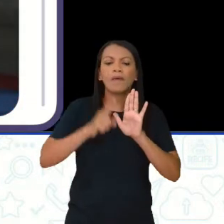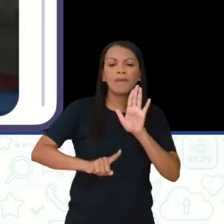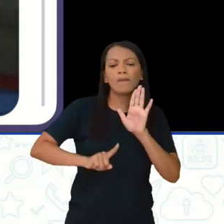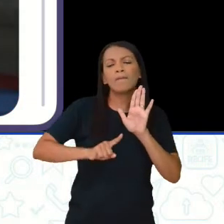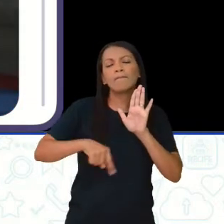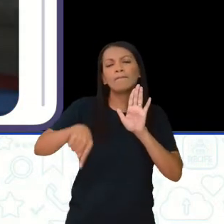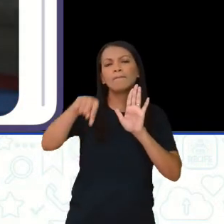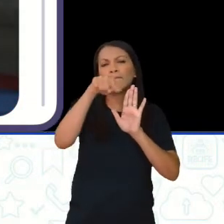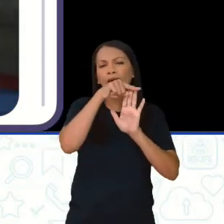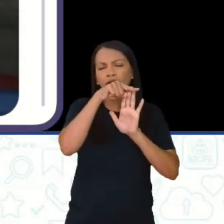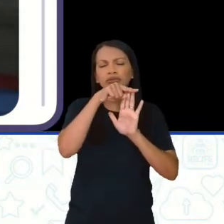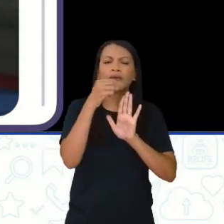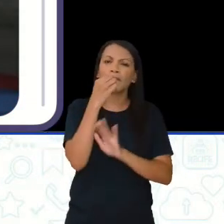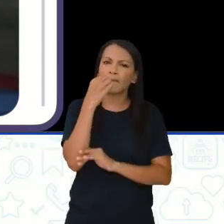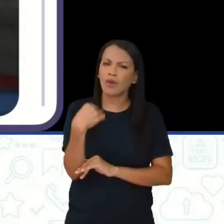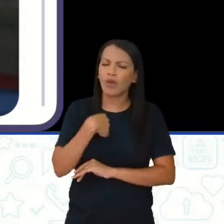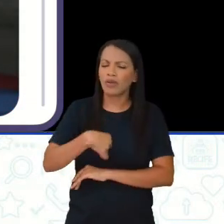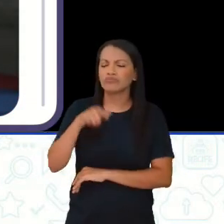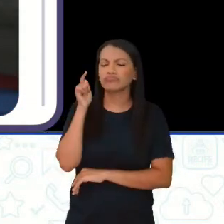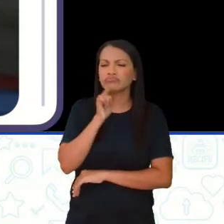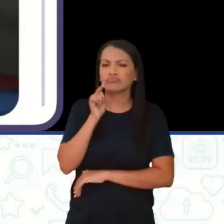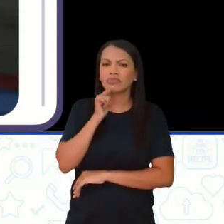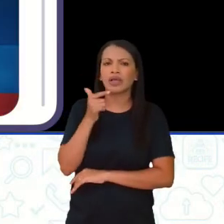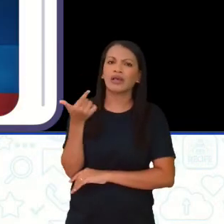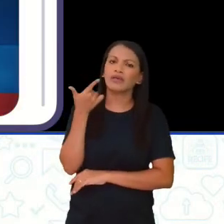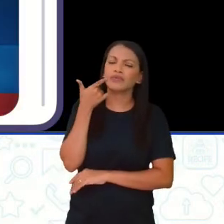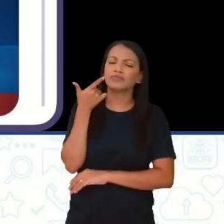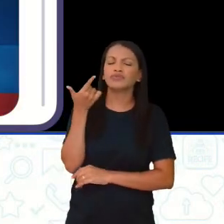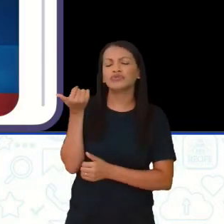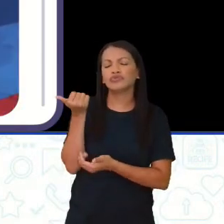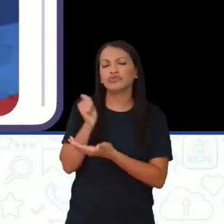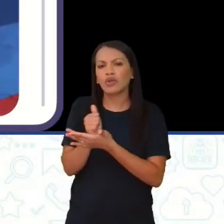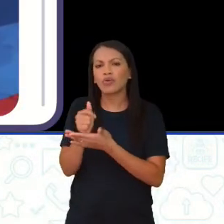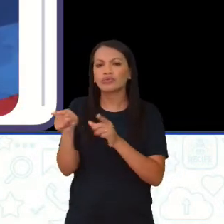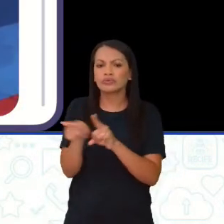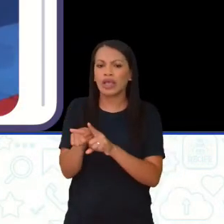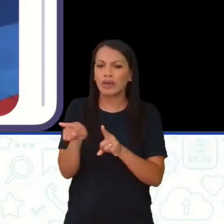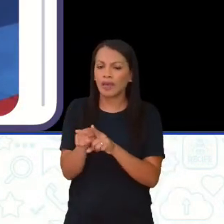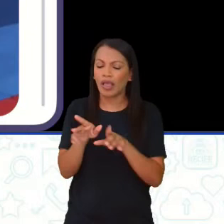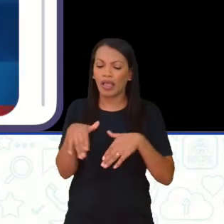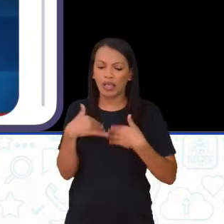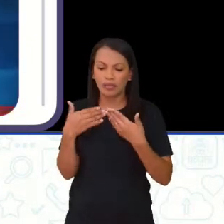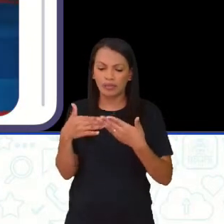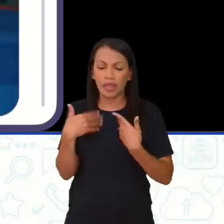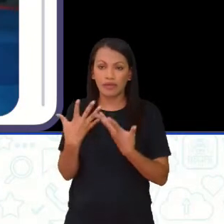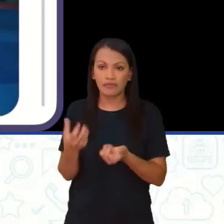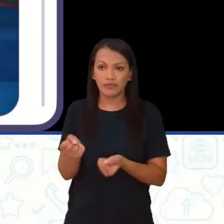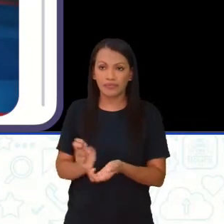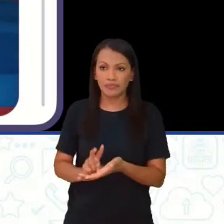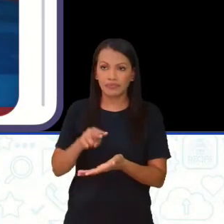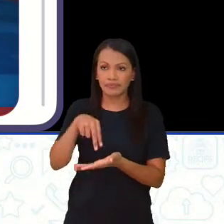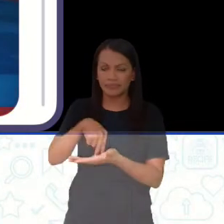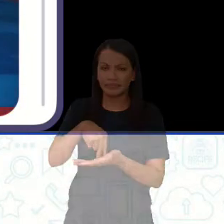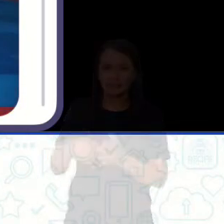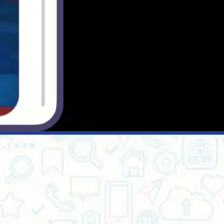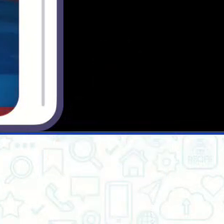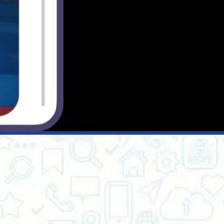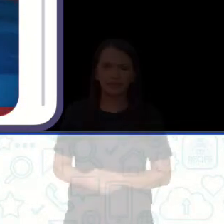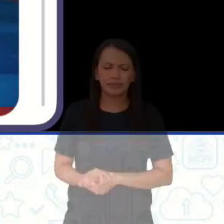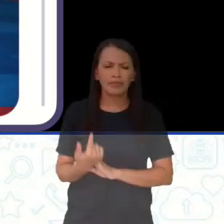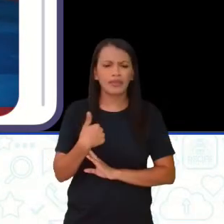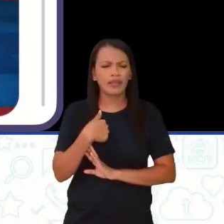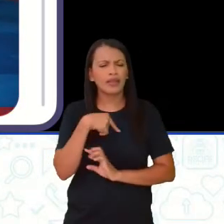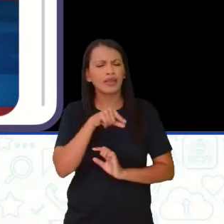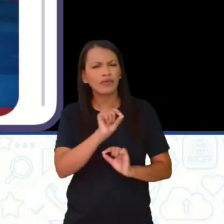boa. Estou muito confiante para chegar aos Jogos e bastante animado. Já vamos ficar de pé? Vambora. Então vamos. Eu não vim de kimono